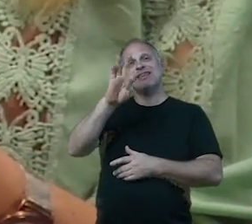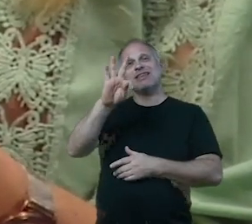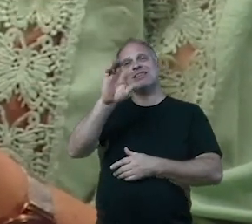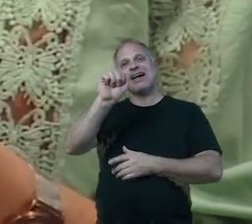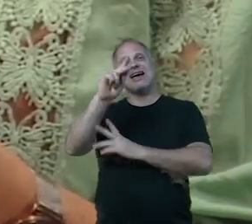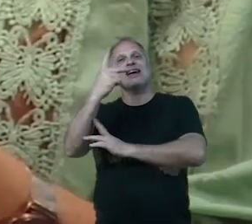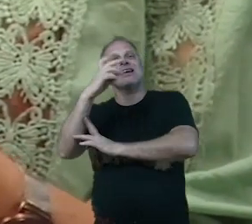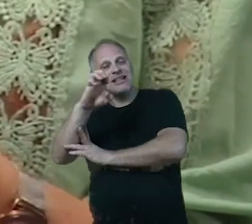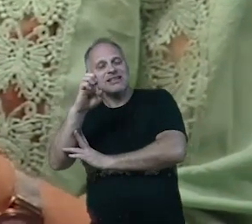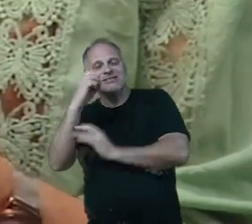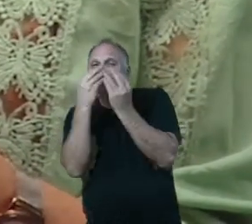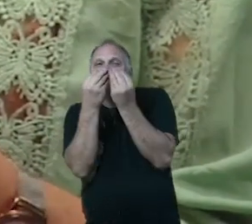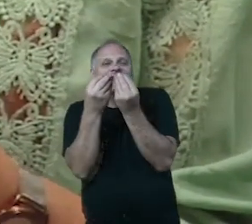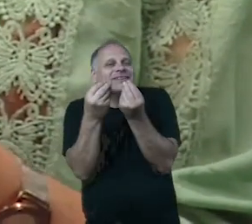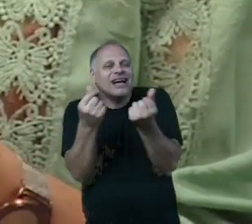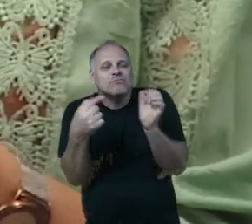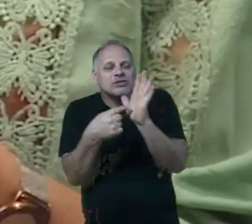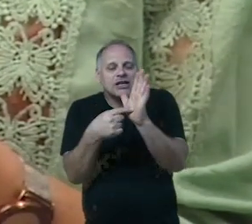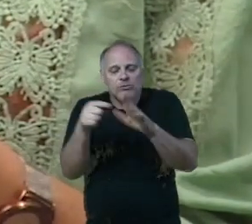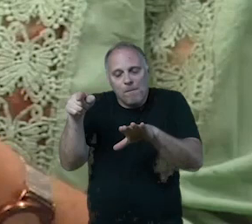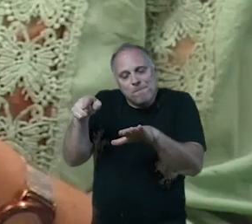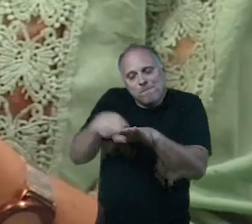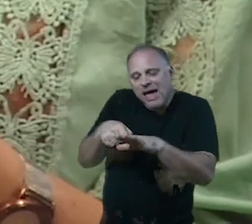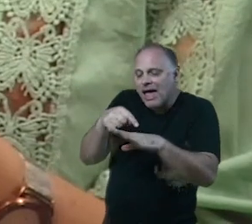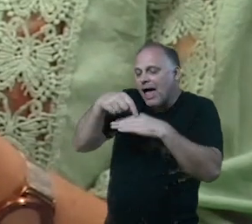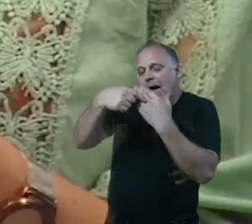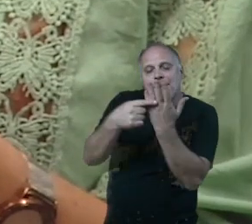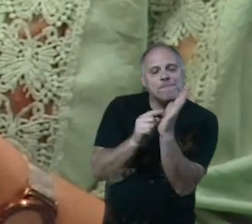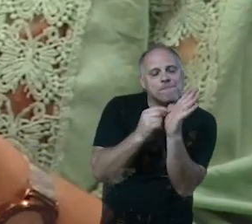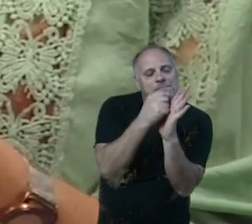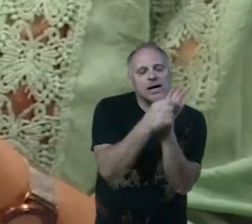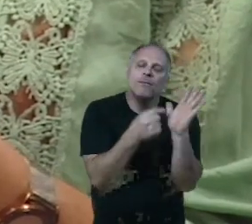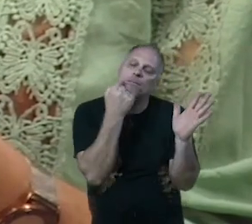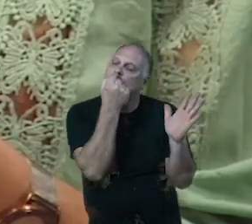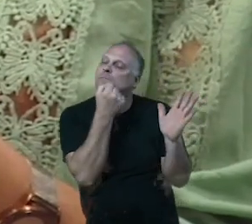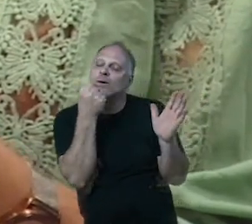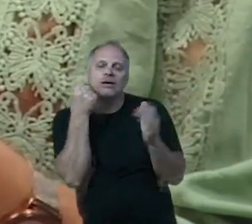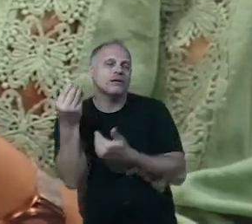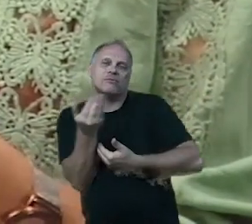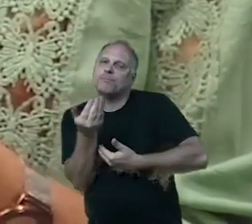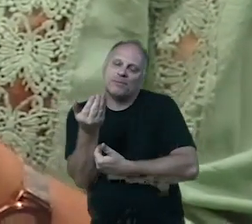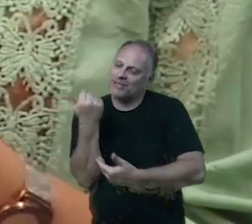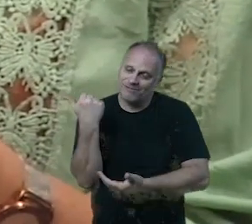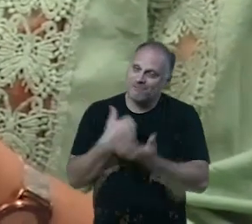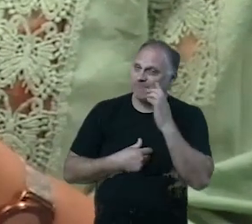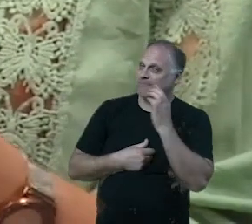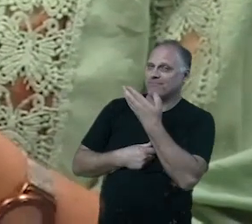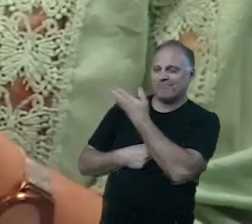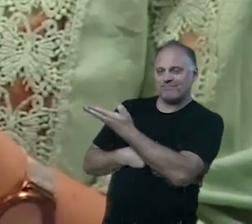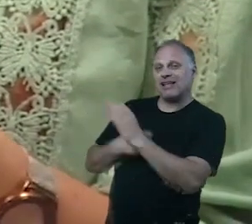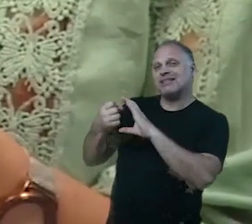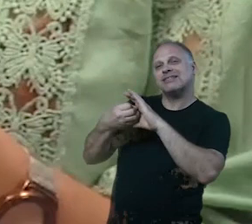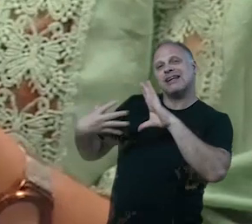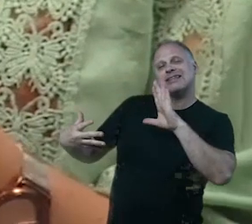fazer também, mostrando os pezinhos, a mãozinha, a boquinha, enfim, algumas